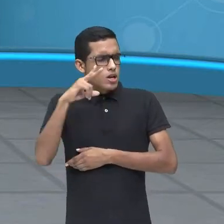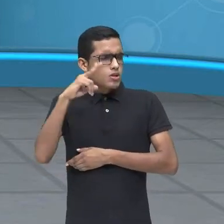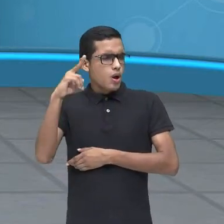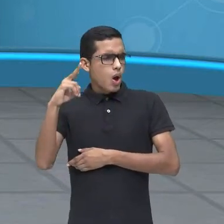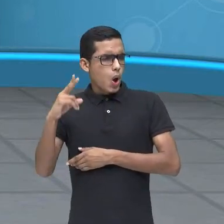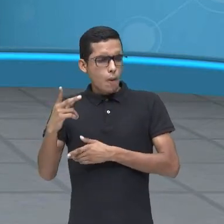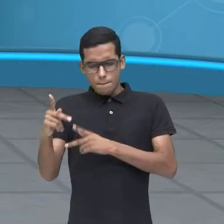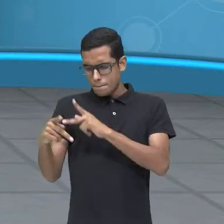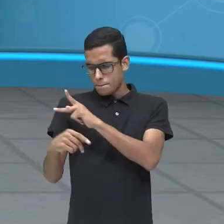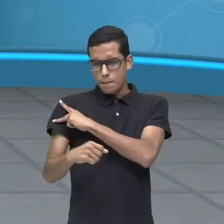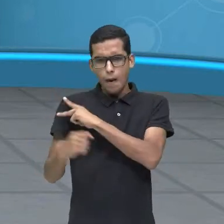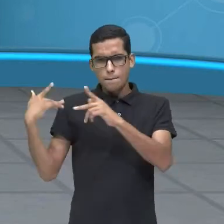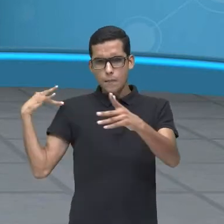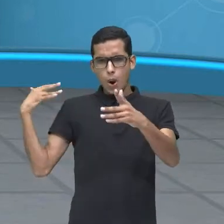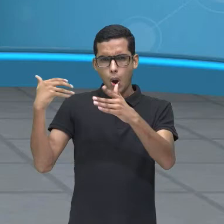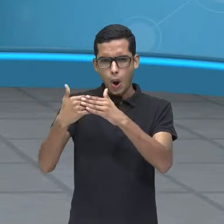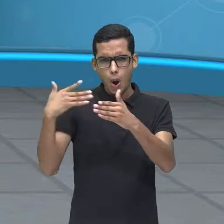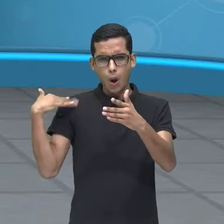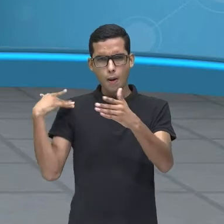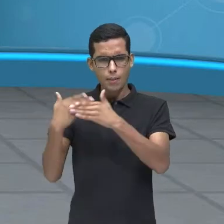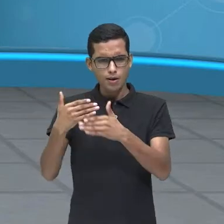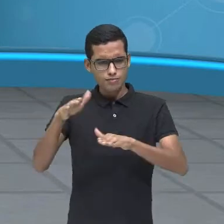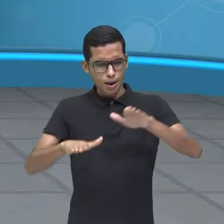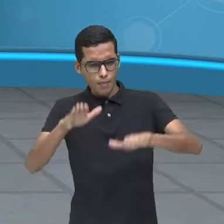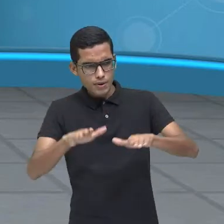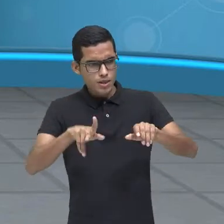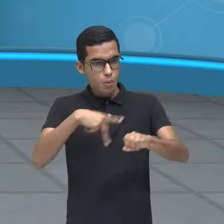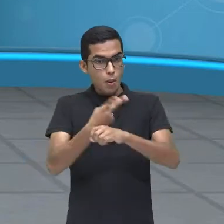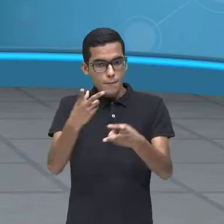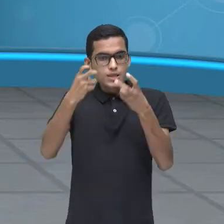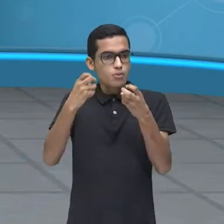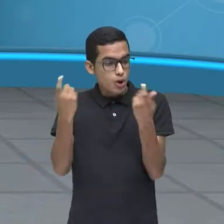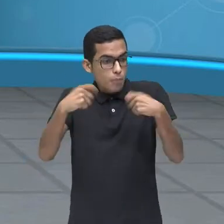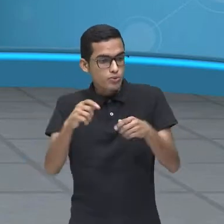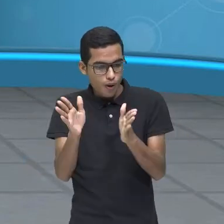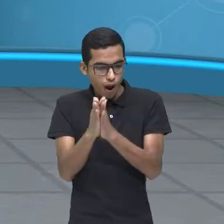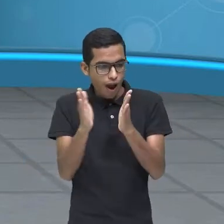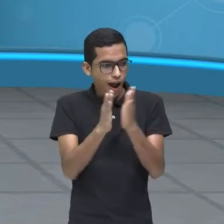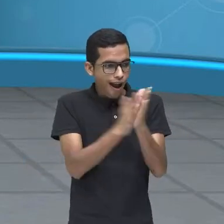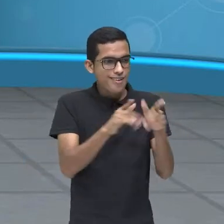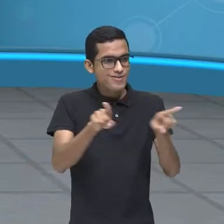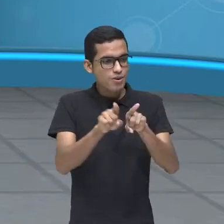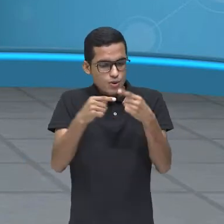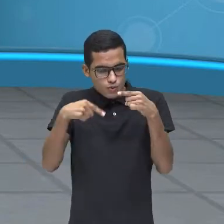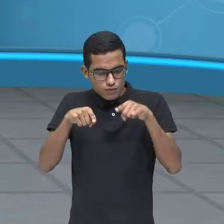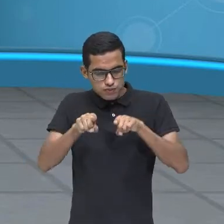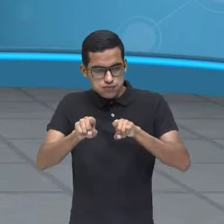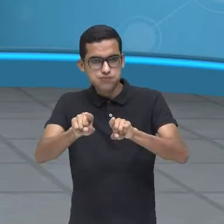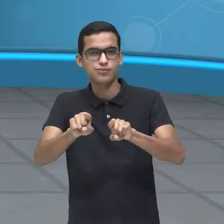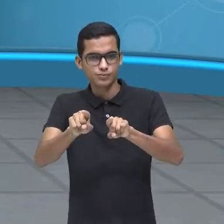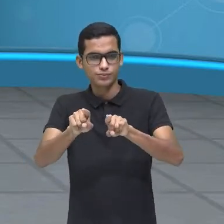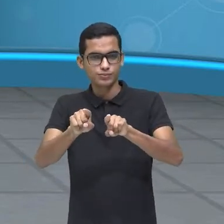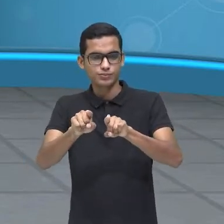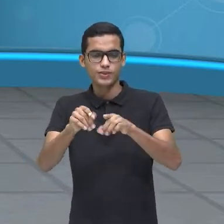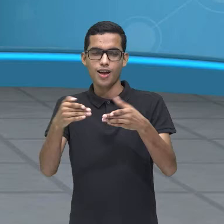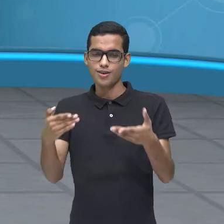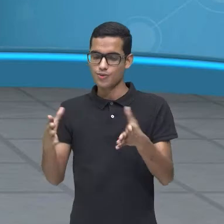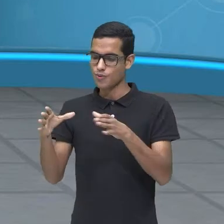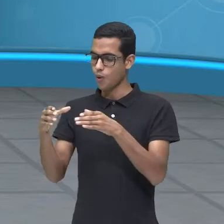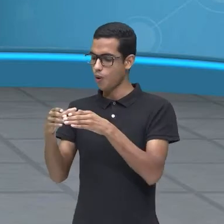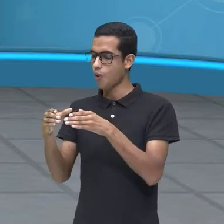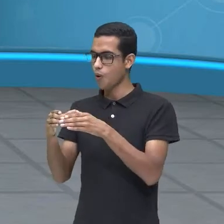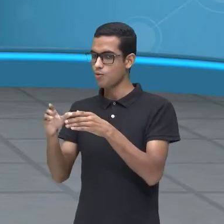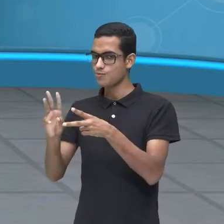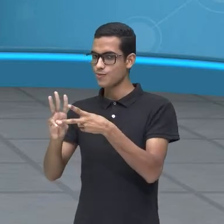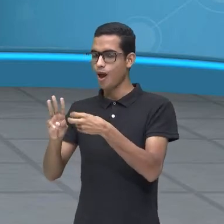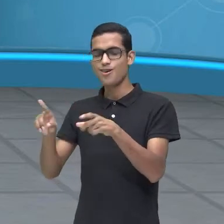depois ele começou a perceber que ele conseguia, batendo as mãos, também dar um ritmo. Então, os nossos amigos indígenas também se apresentam